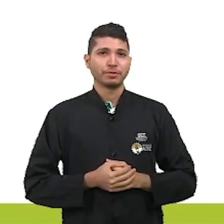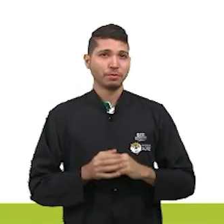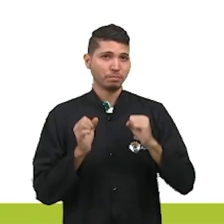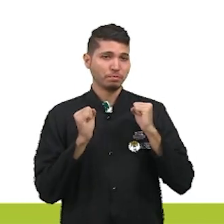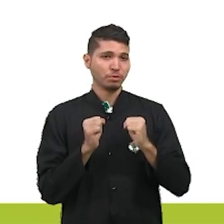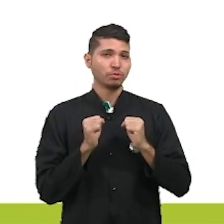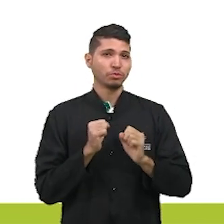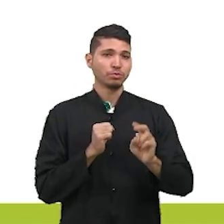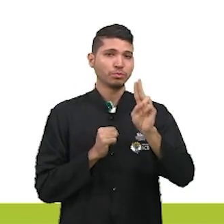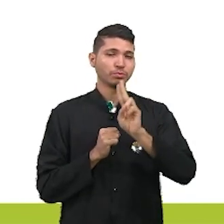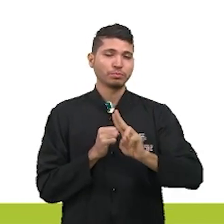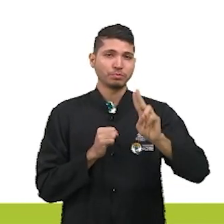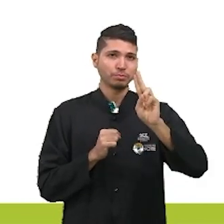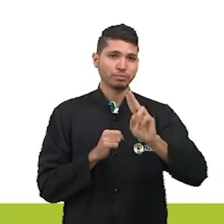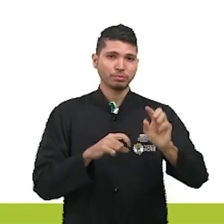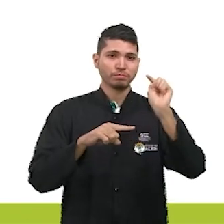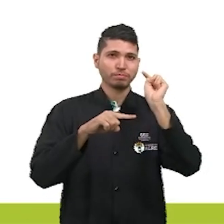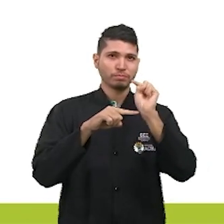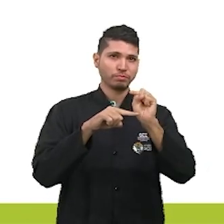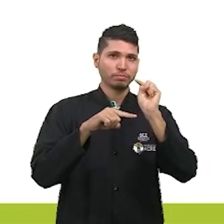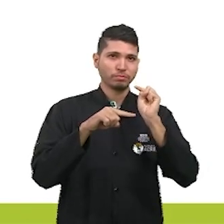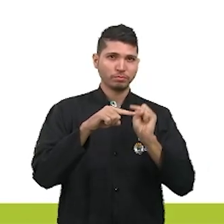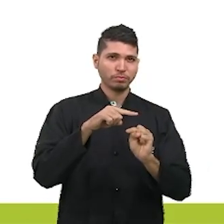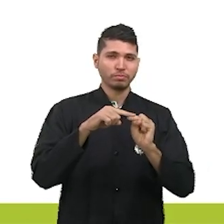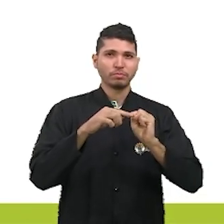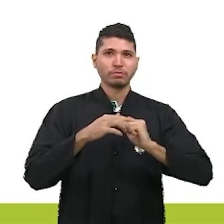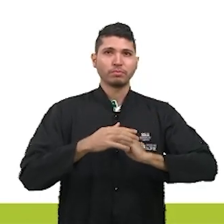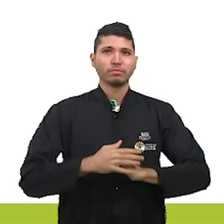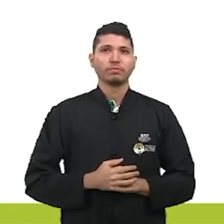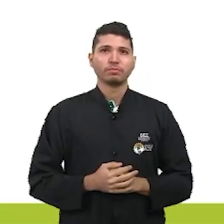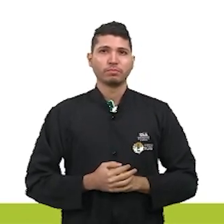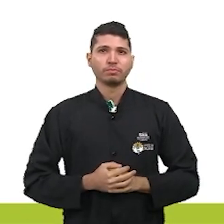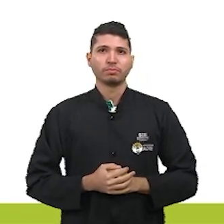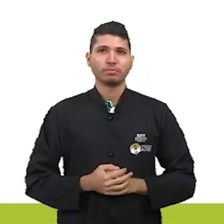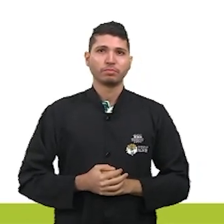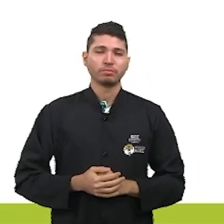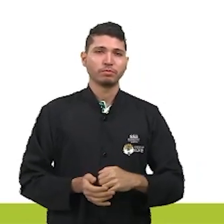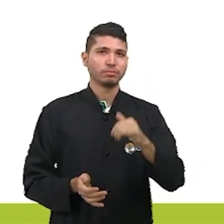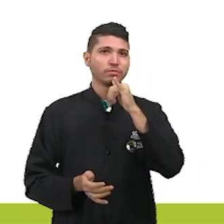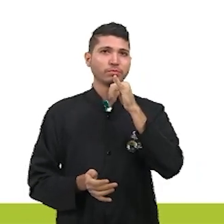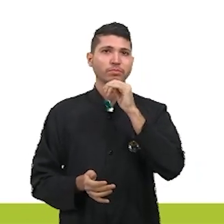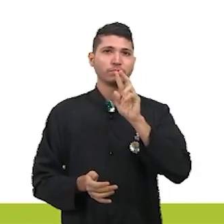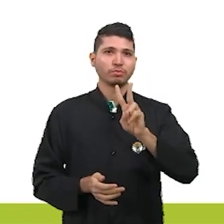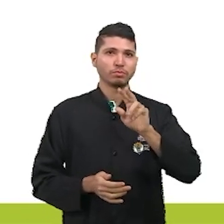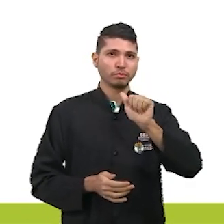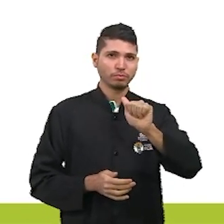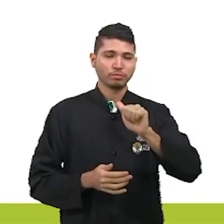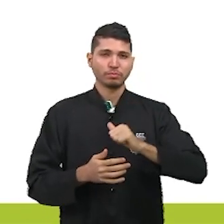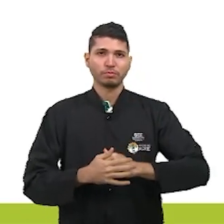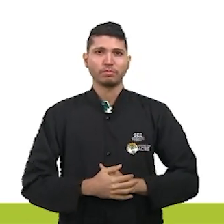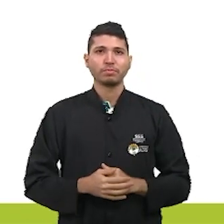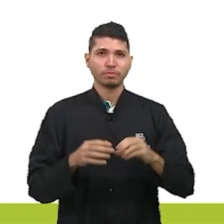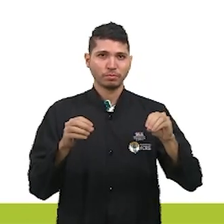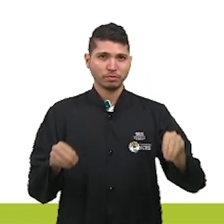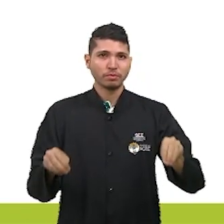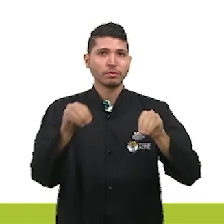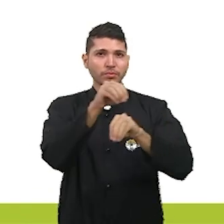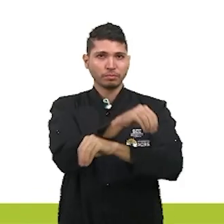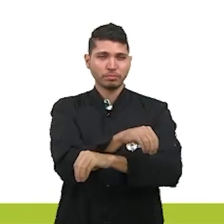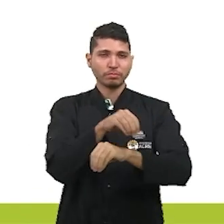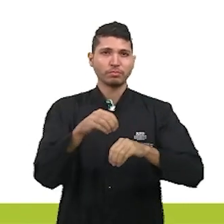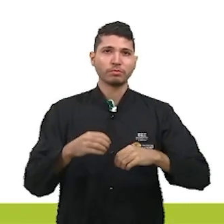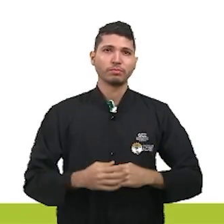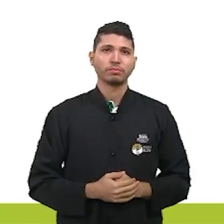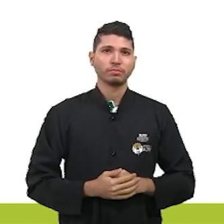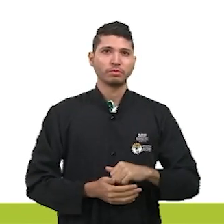divisão referente a permutações dos A's, por exemplo. O A que está permutando, né?